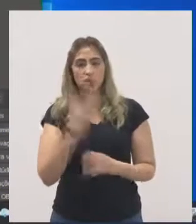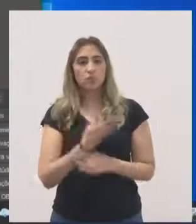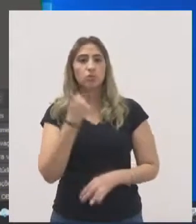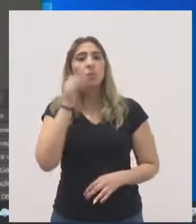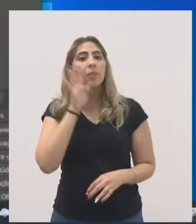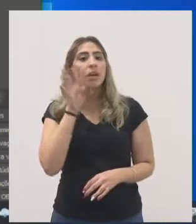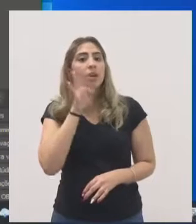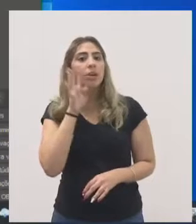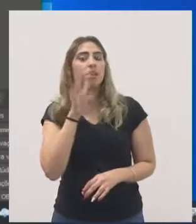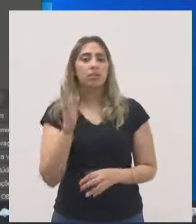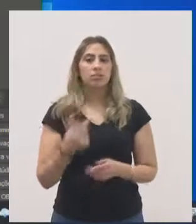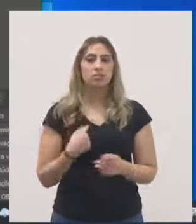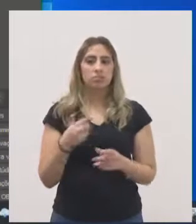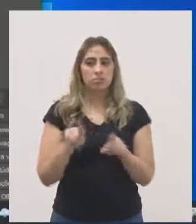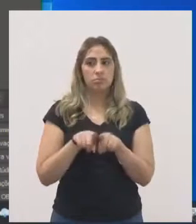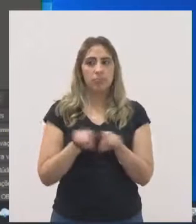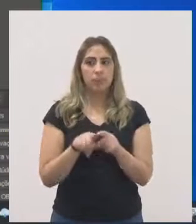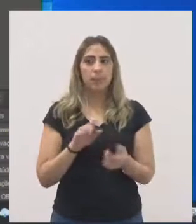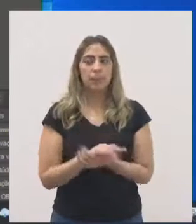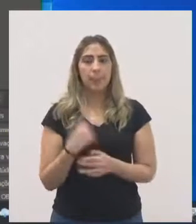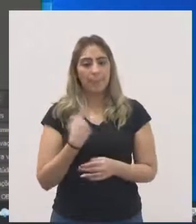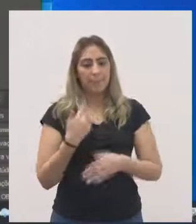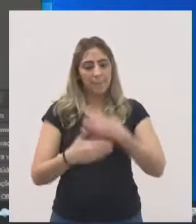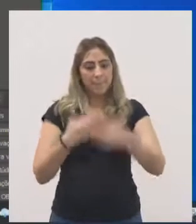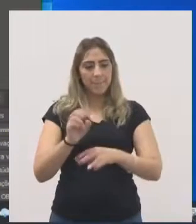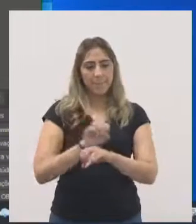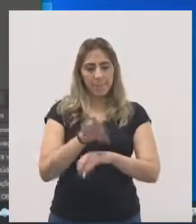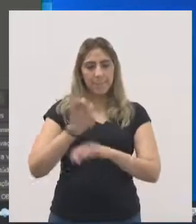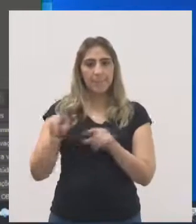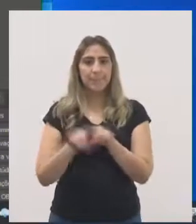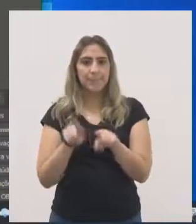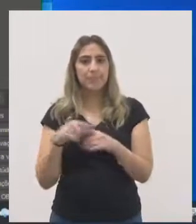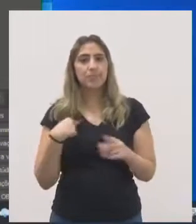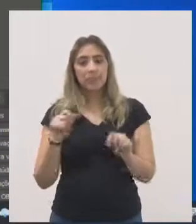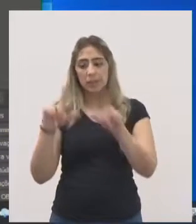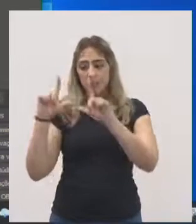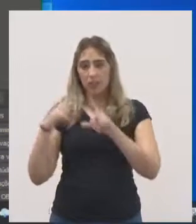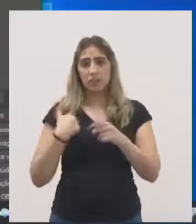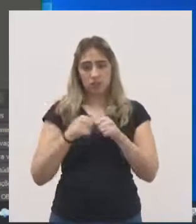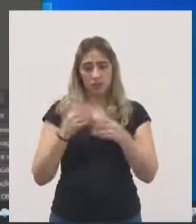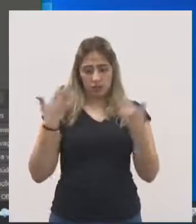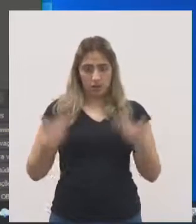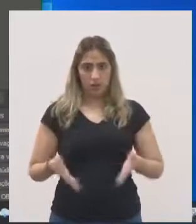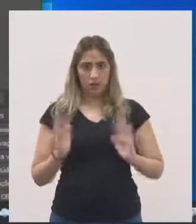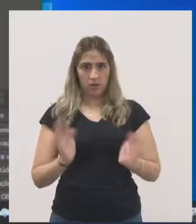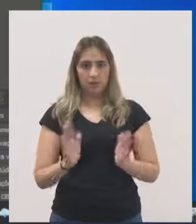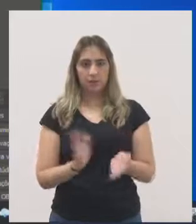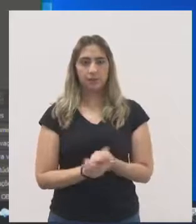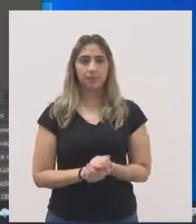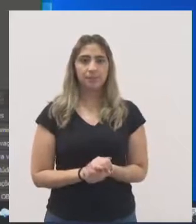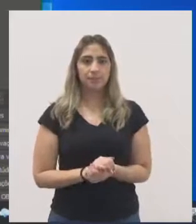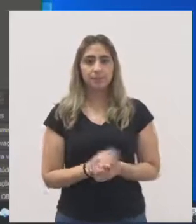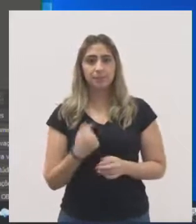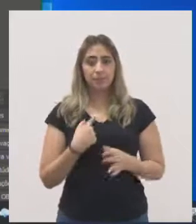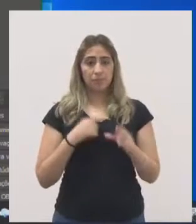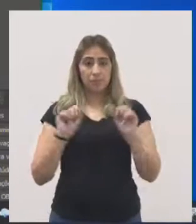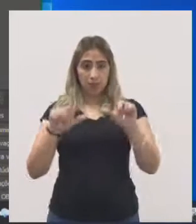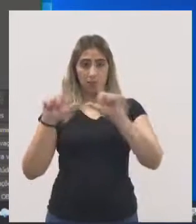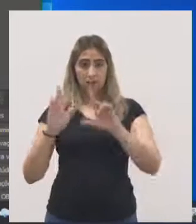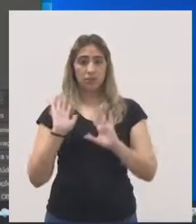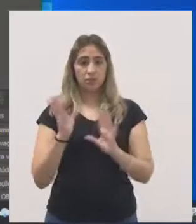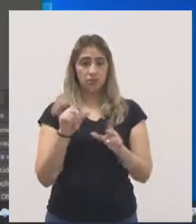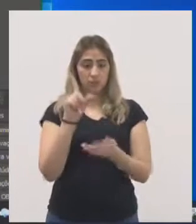legal, que vai ficar bacana a minha transmissão. Então, a minha imagem já está aqui. A minha tela já está